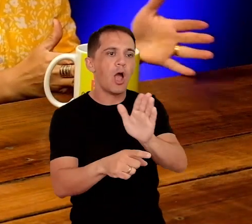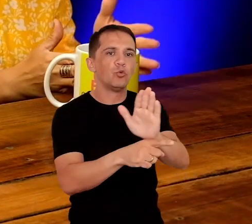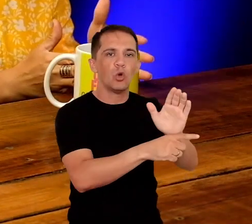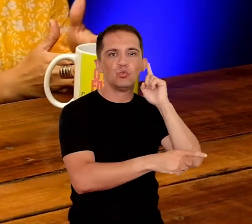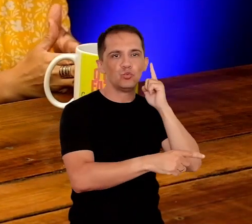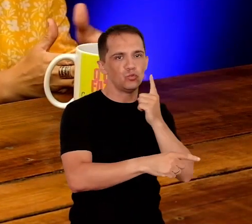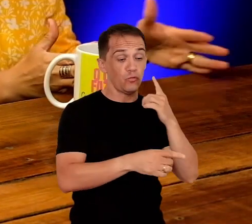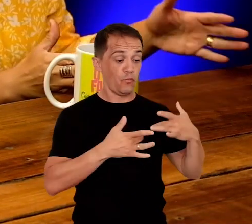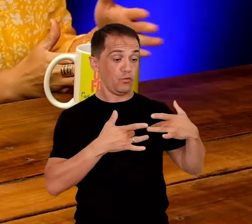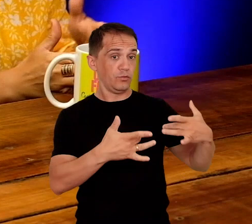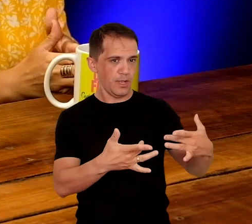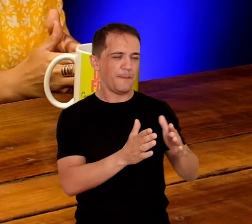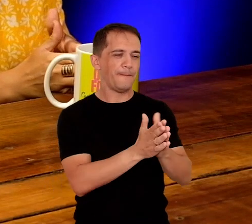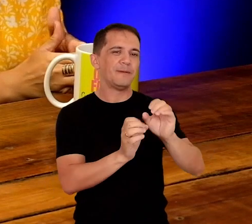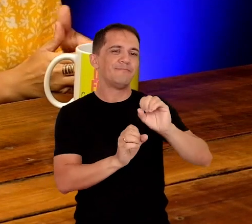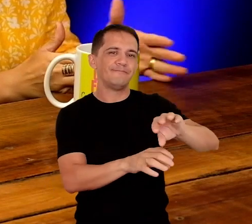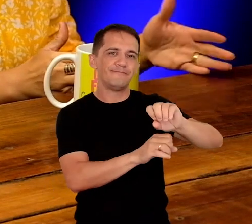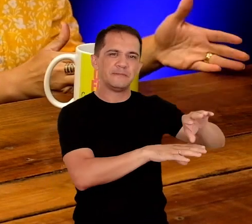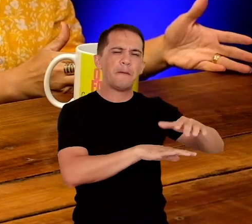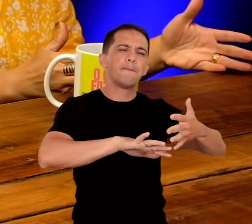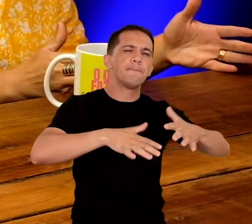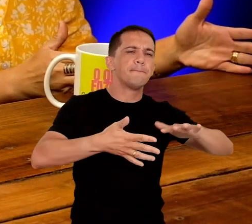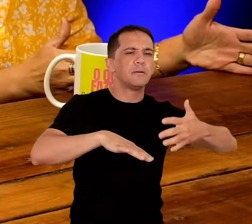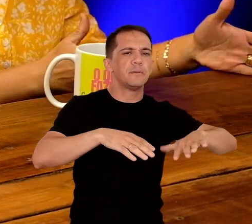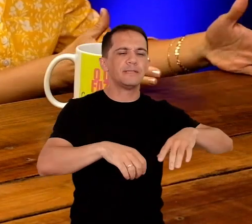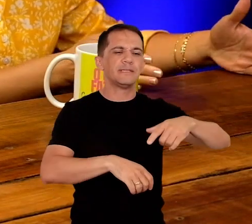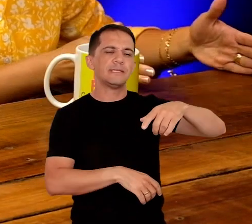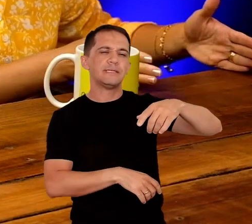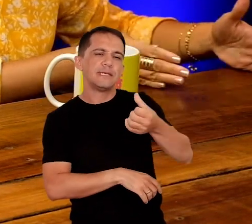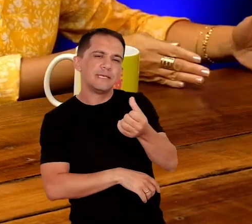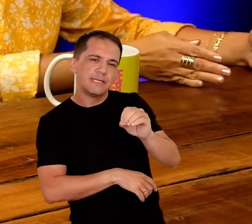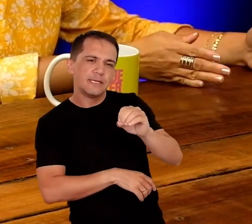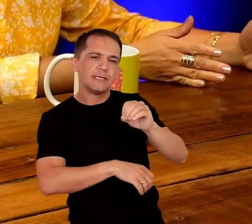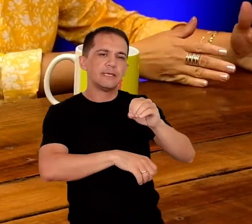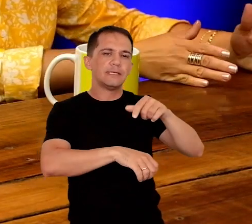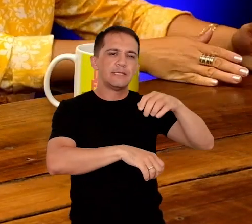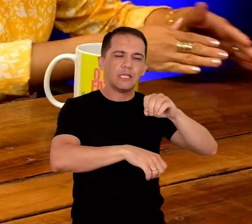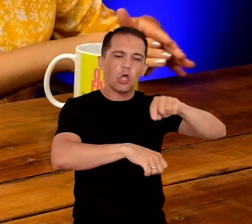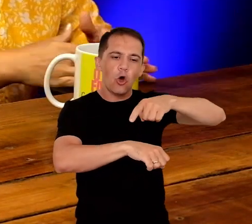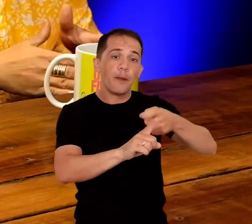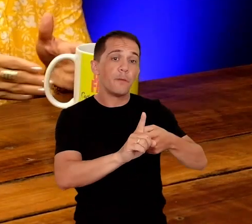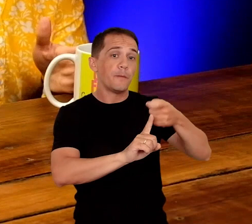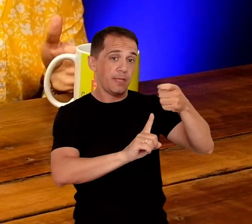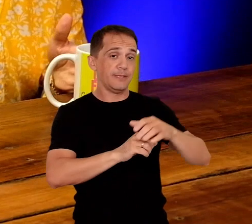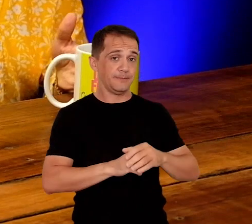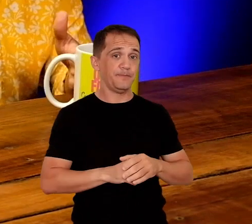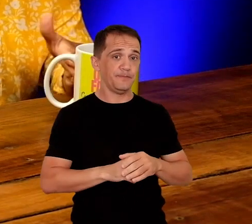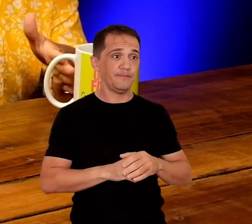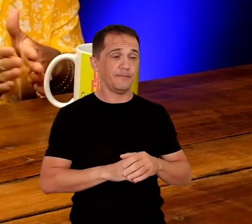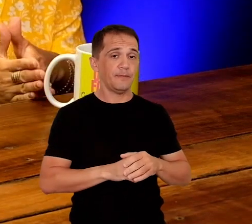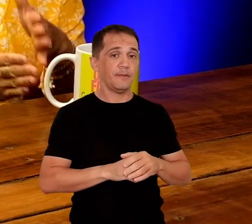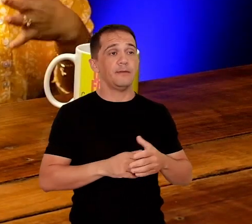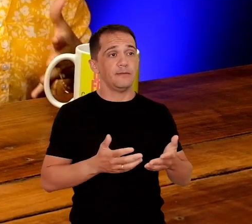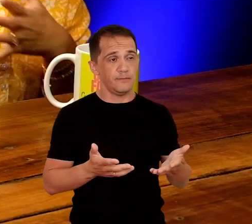mais, mulher é mais flexível, né? Entre 60 e 70 horas de trabalho voluntário com surdos, né? E o meu trabalho, né?